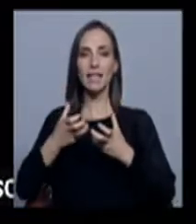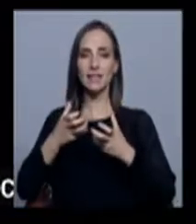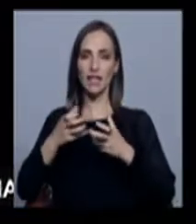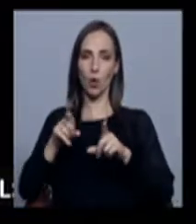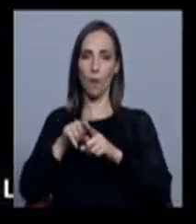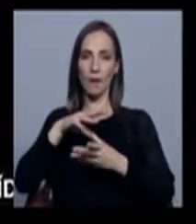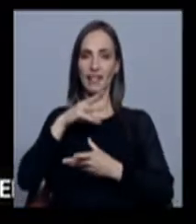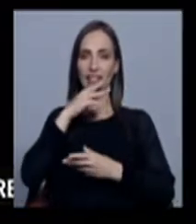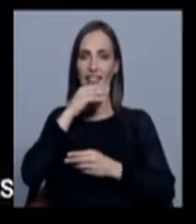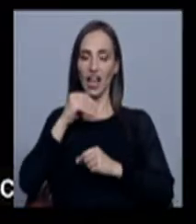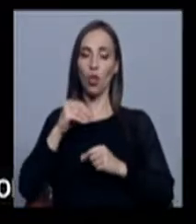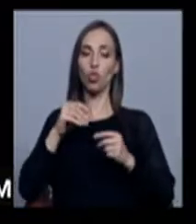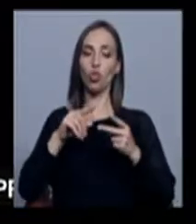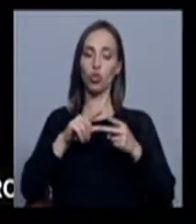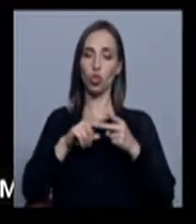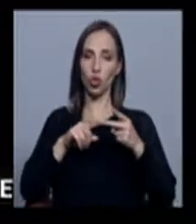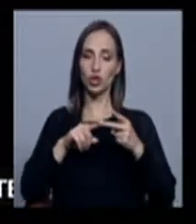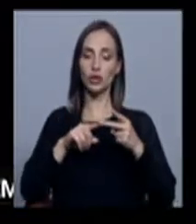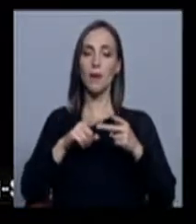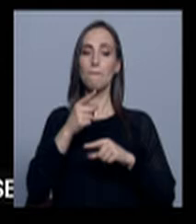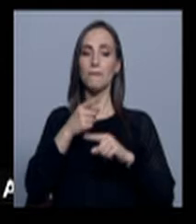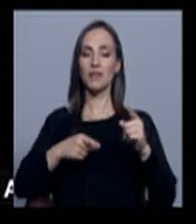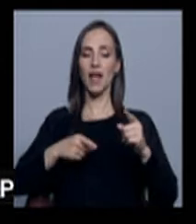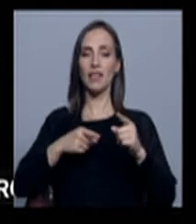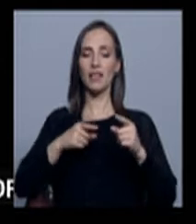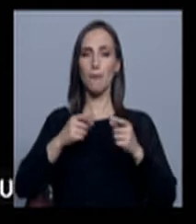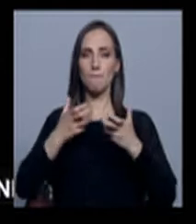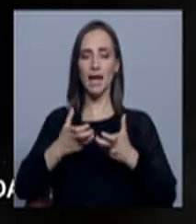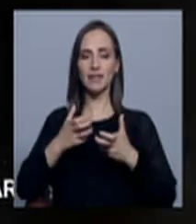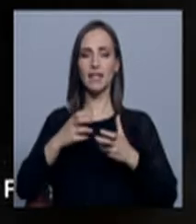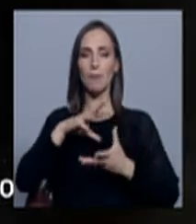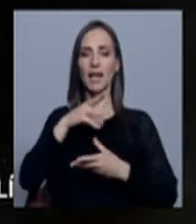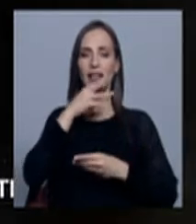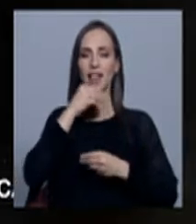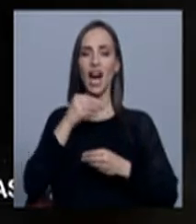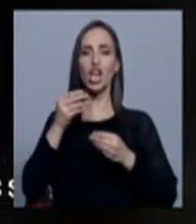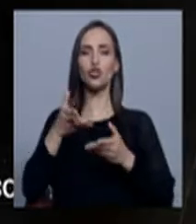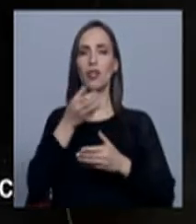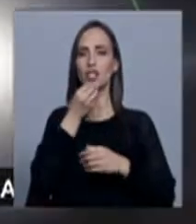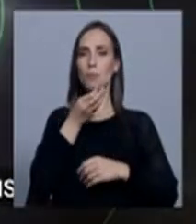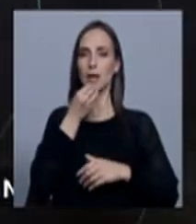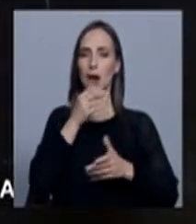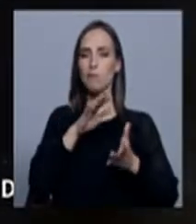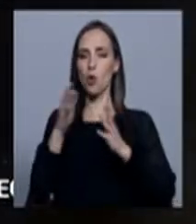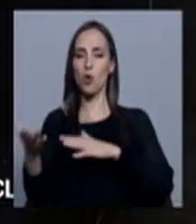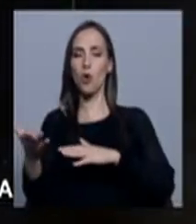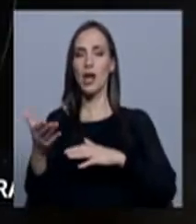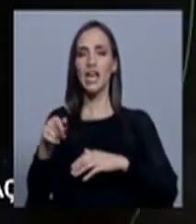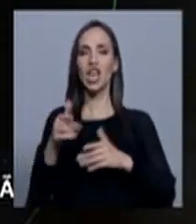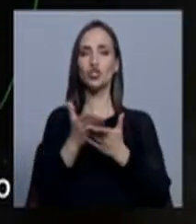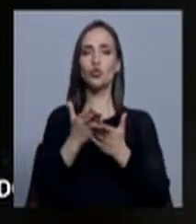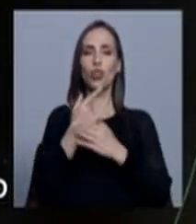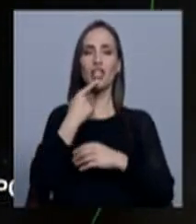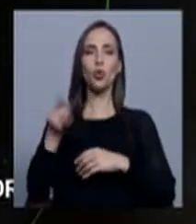2 impactos com metade da massa da Terra, podem ajudar a explicar esta inclinação de Urano. Mas este estudo agora diz uma outra coisa muito interessante, que